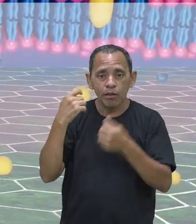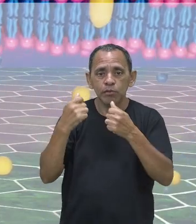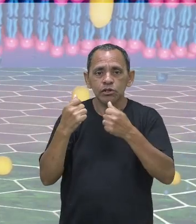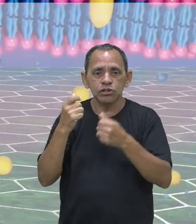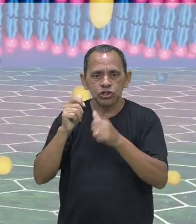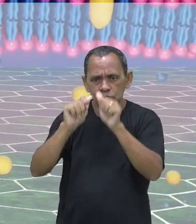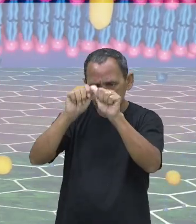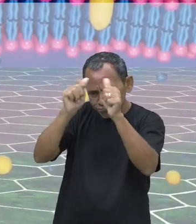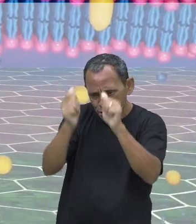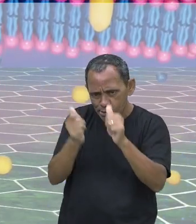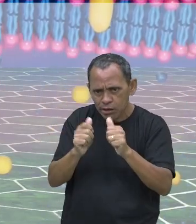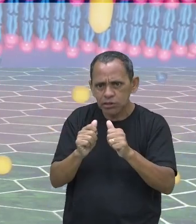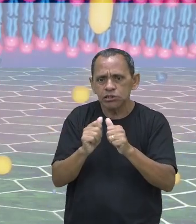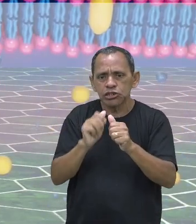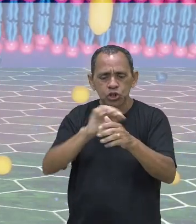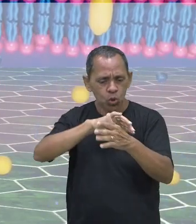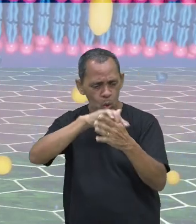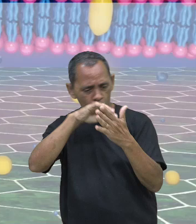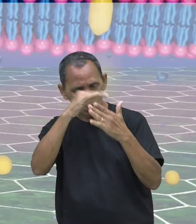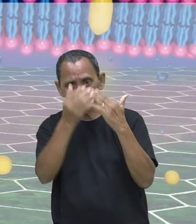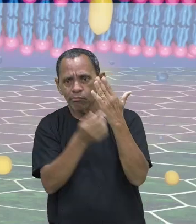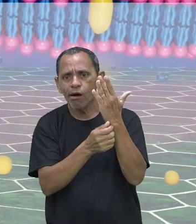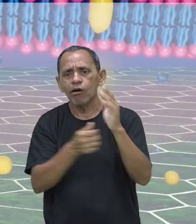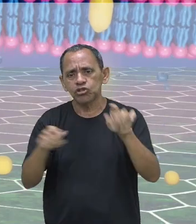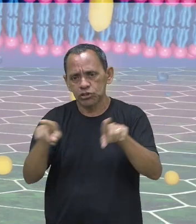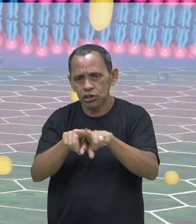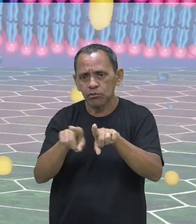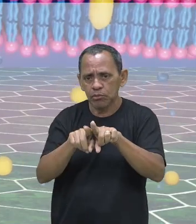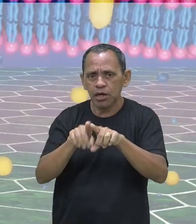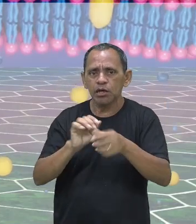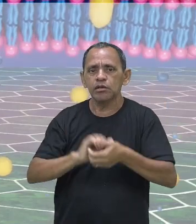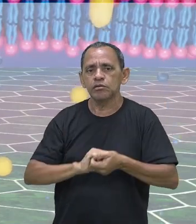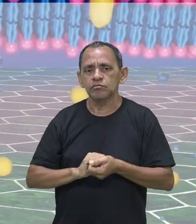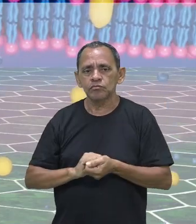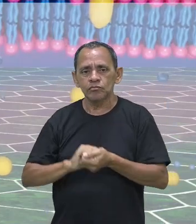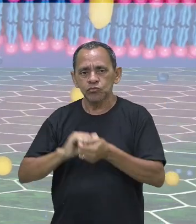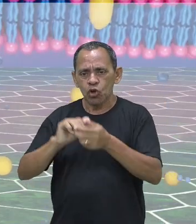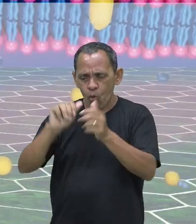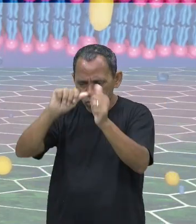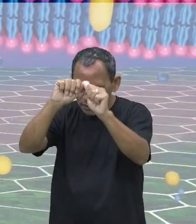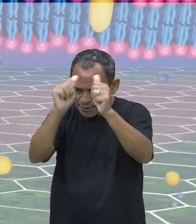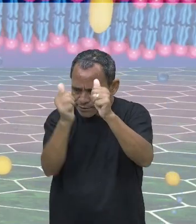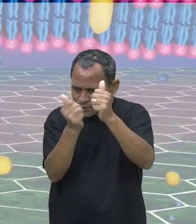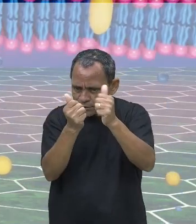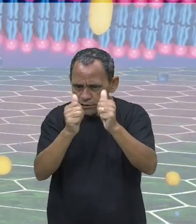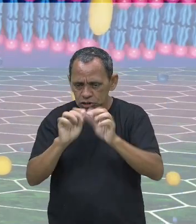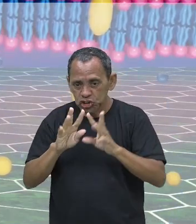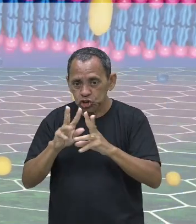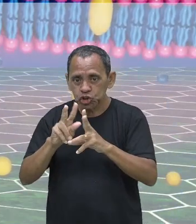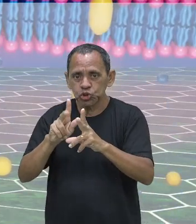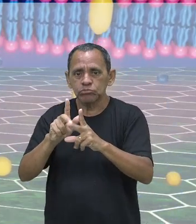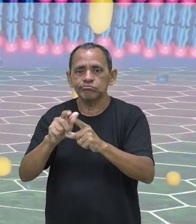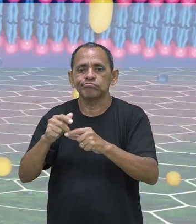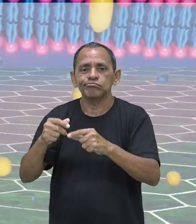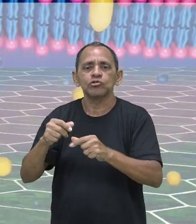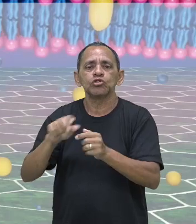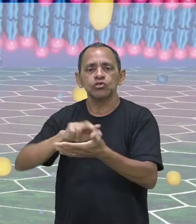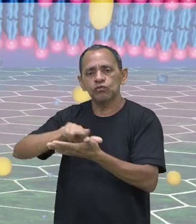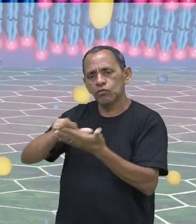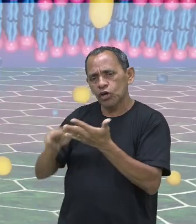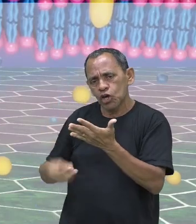as nossas, né? Tenham, enfim, a forma que todos os seres vivos, cada um, possuem com as